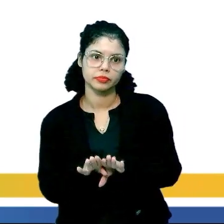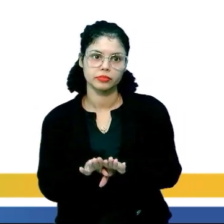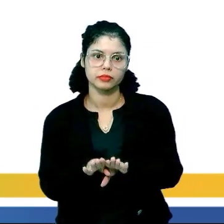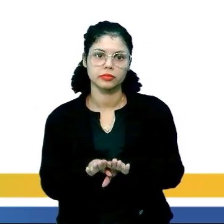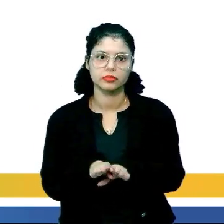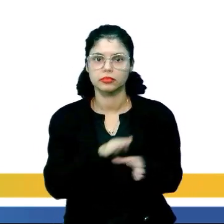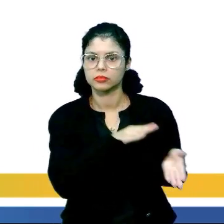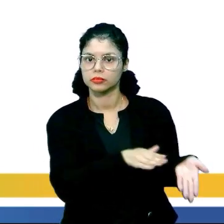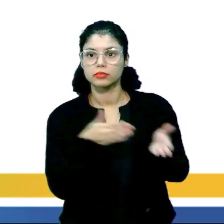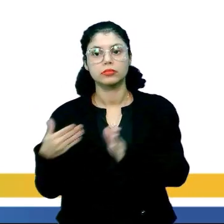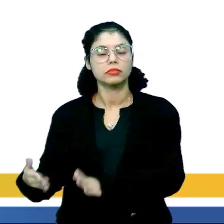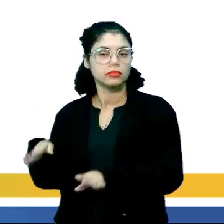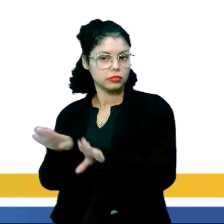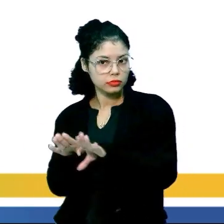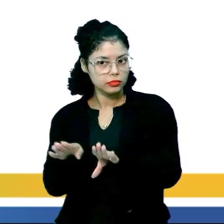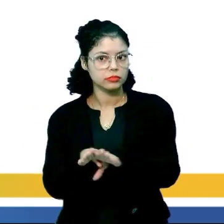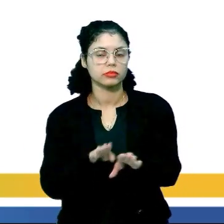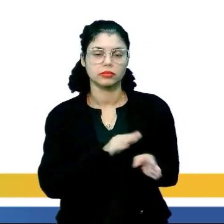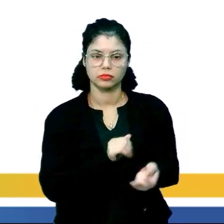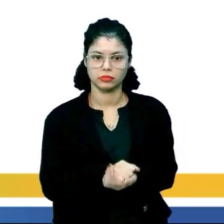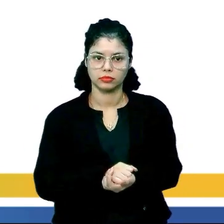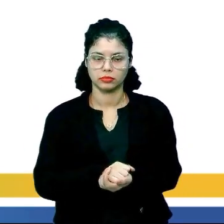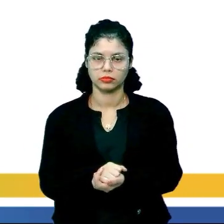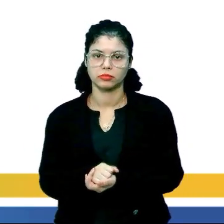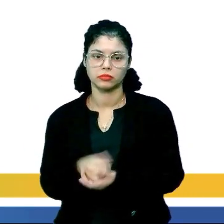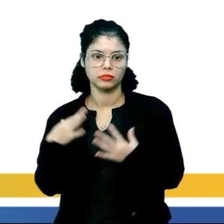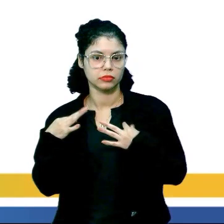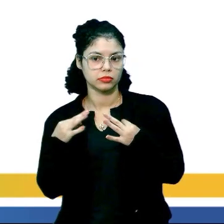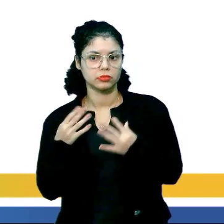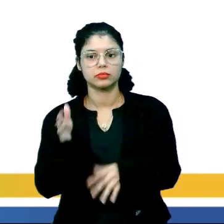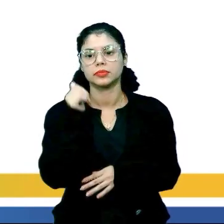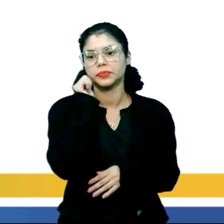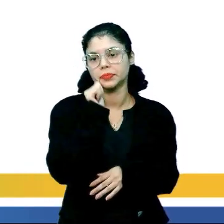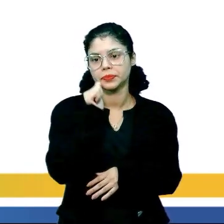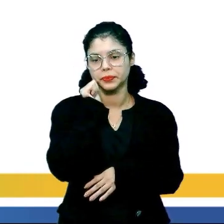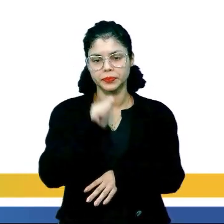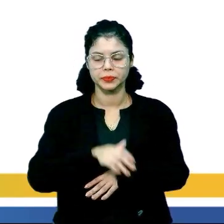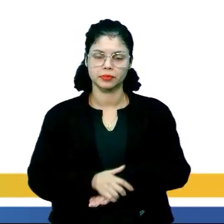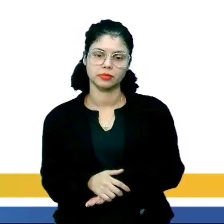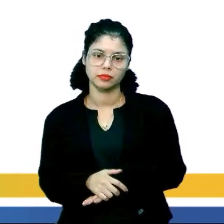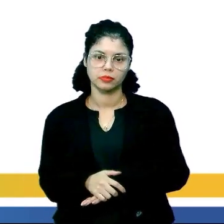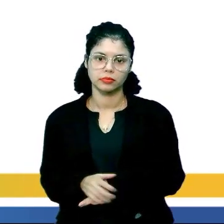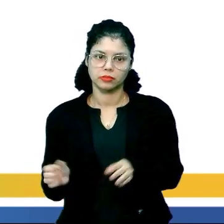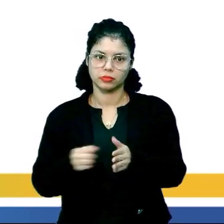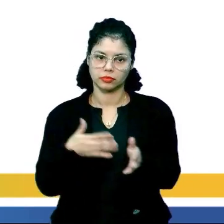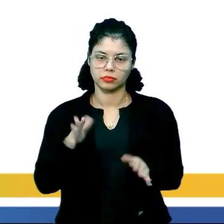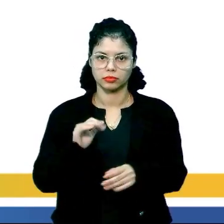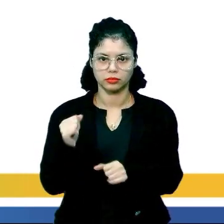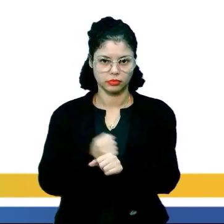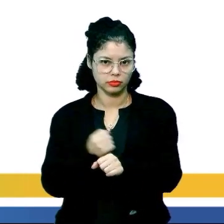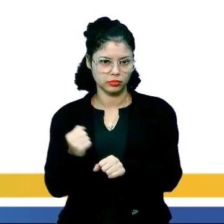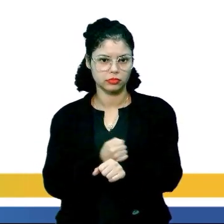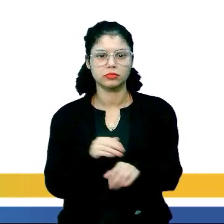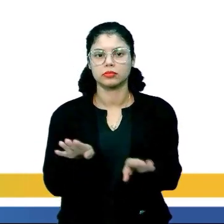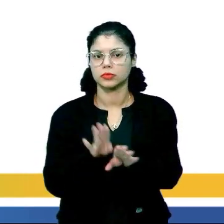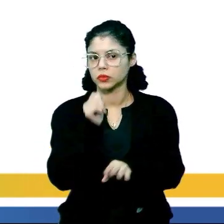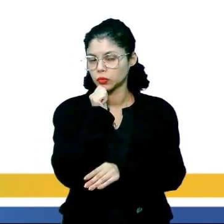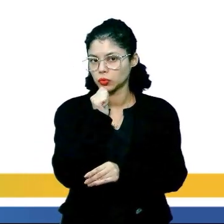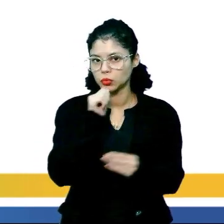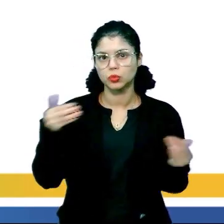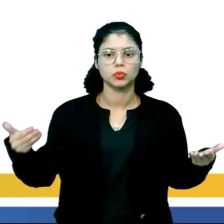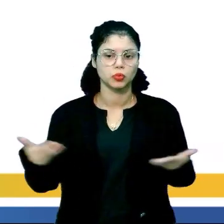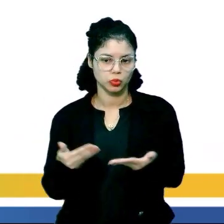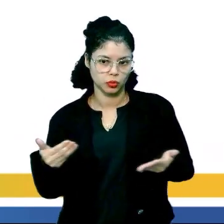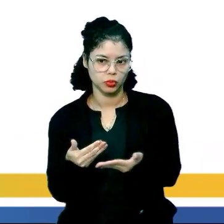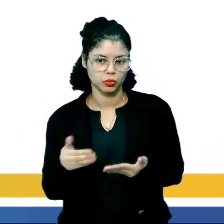compridas passaram a ser também parte da vestimenta feminina, o que em muitas situações ainda hoje